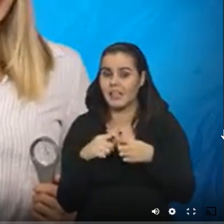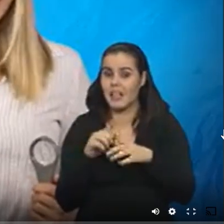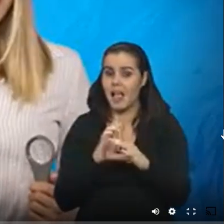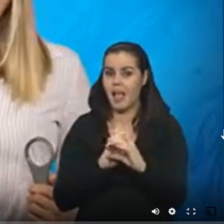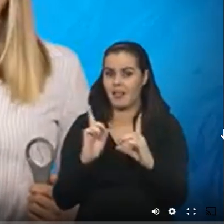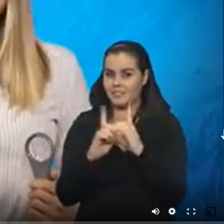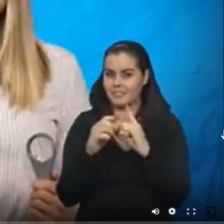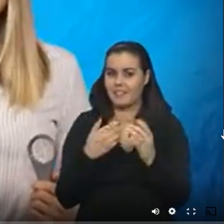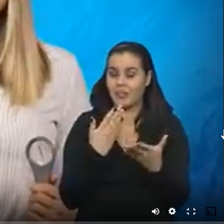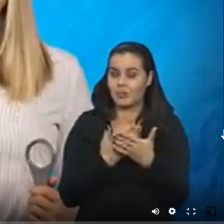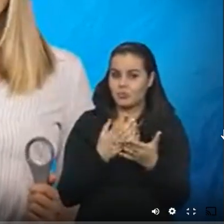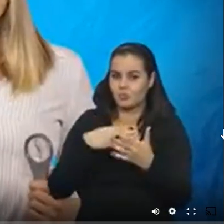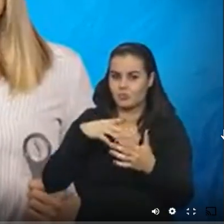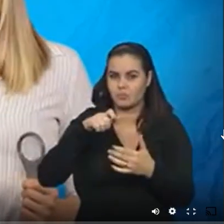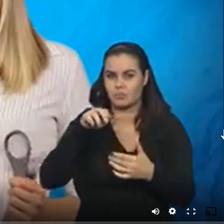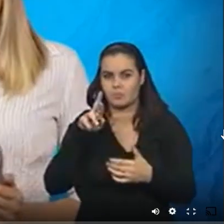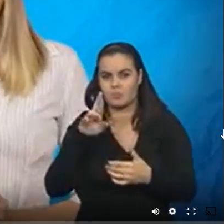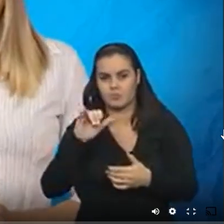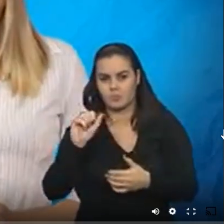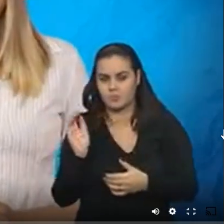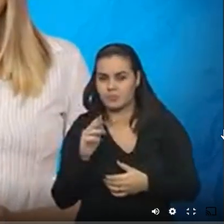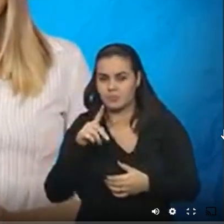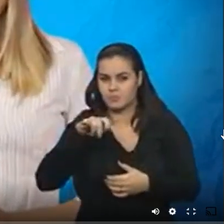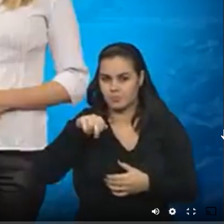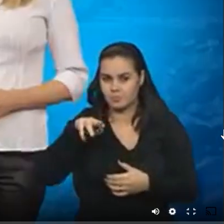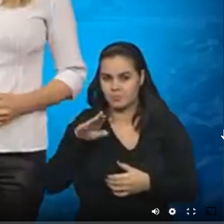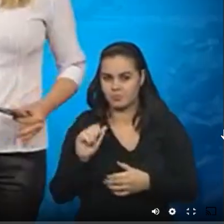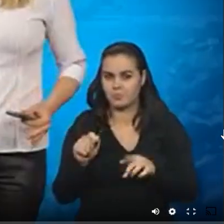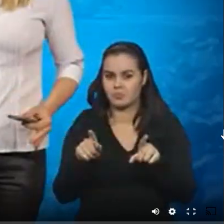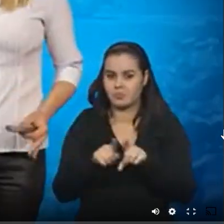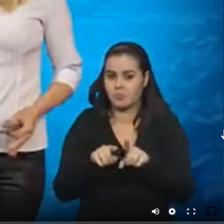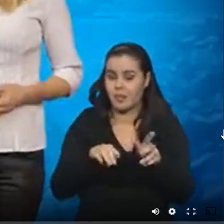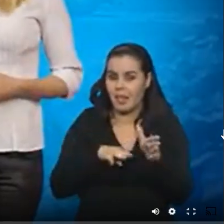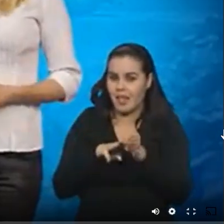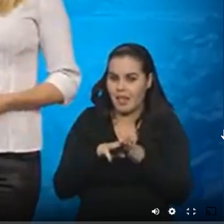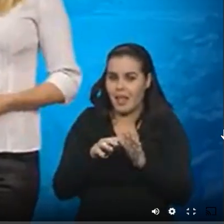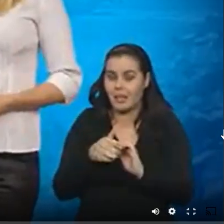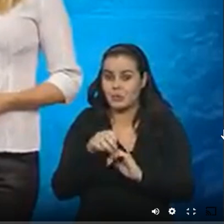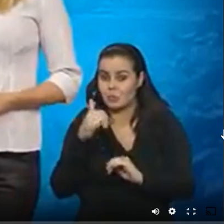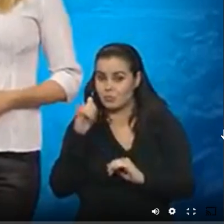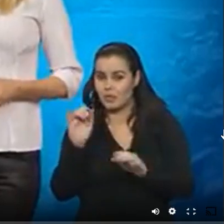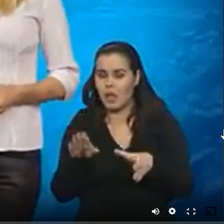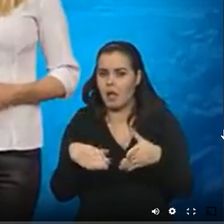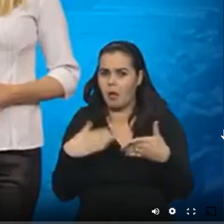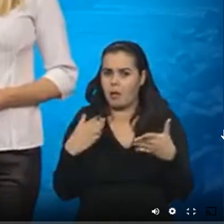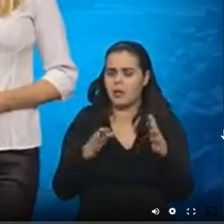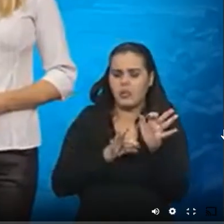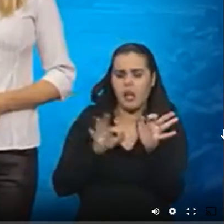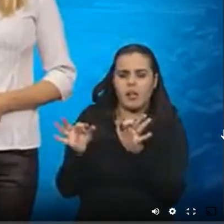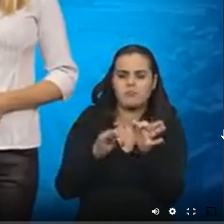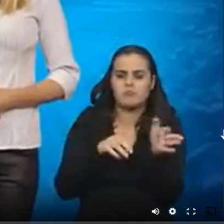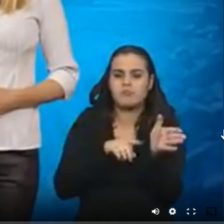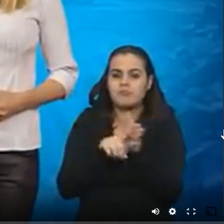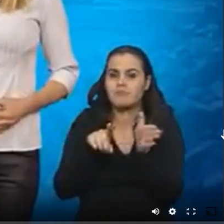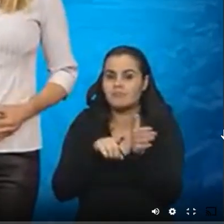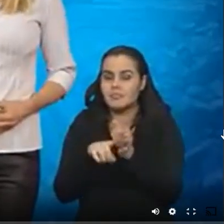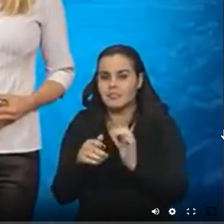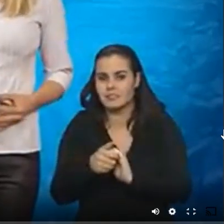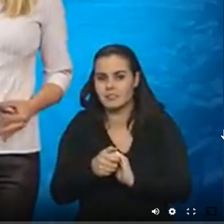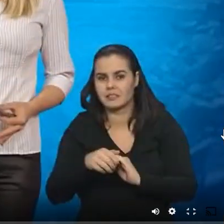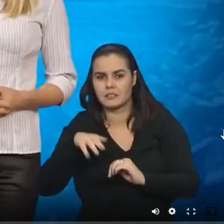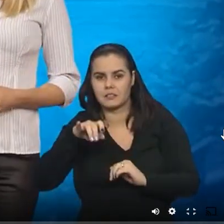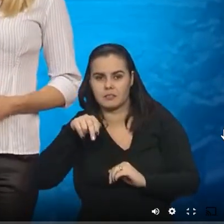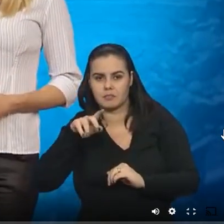nos estudos em matéria-prima e recursos energéticos. Ao mapearmos e identificarmos os recursos minerais,